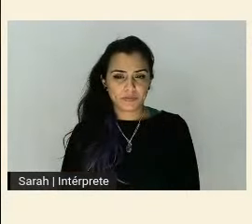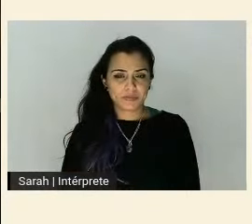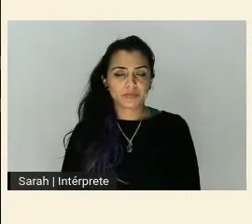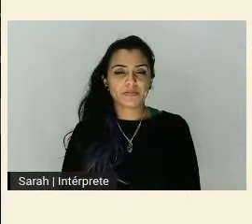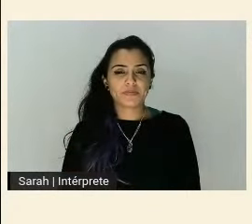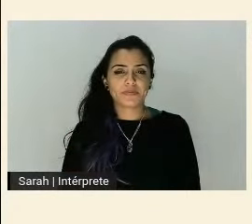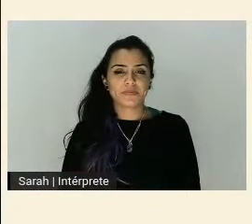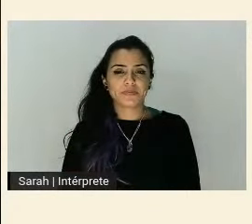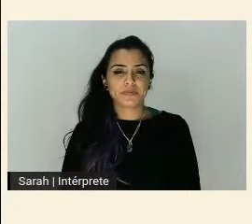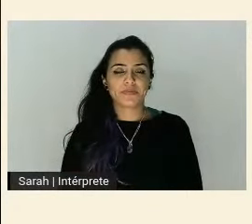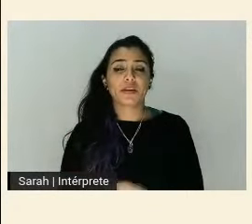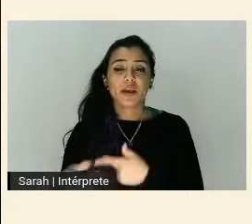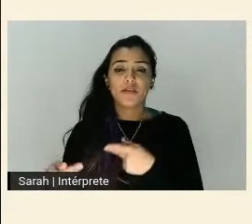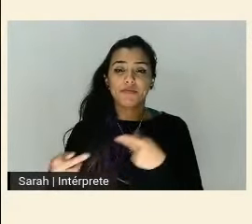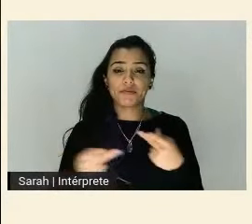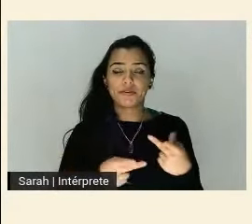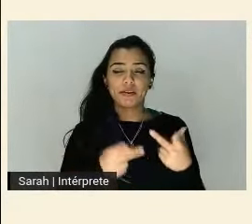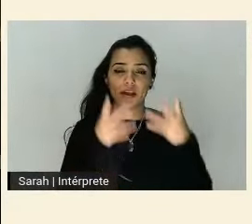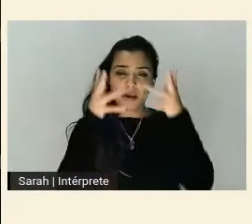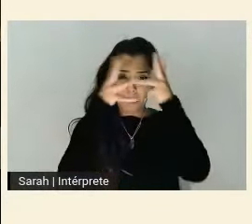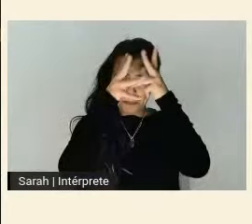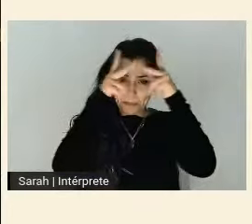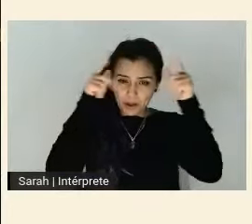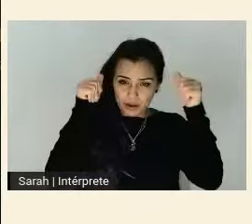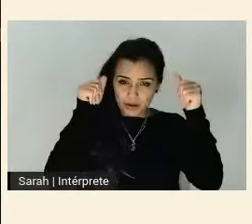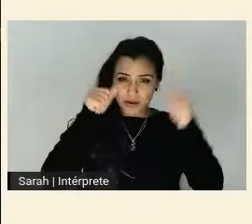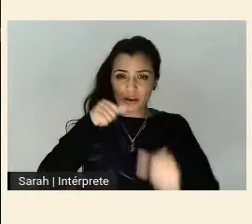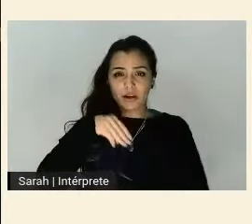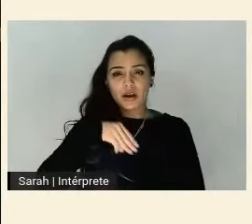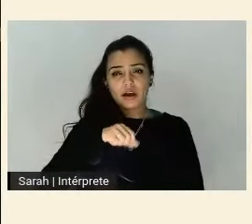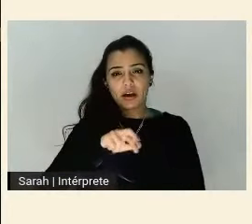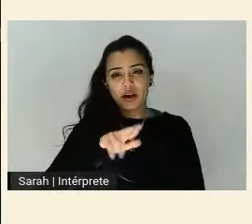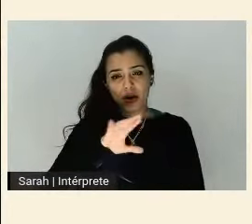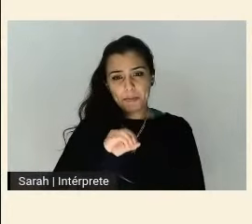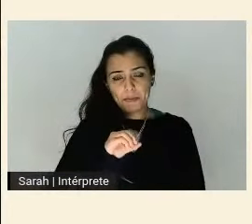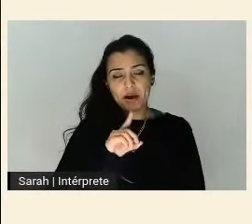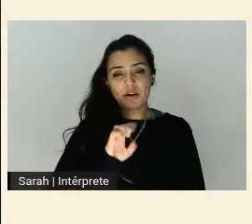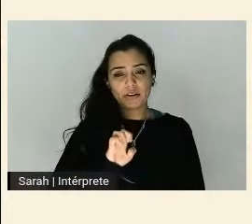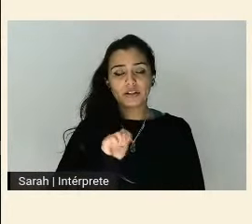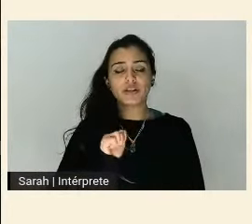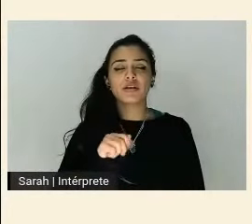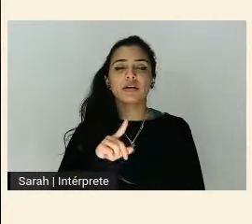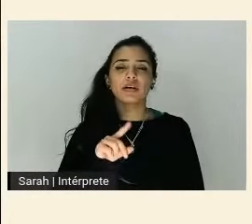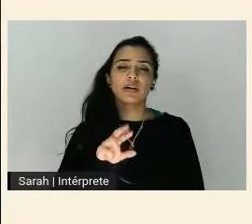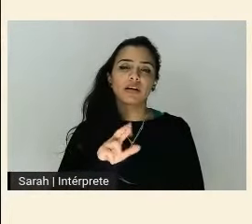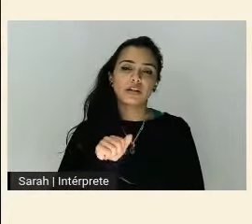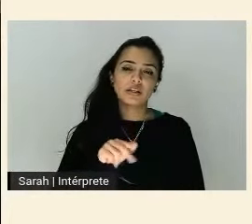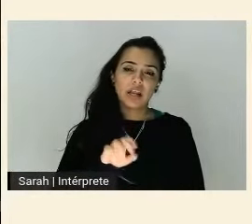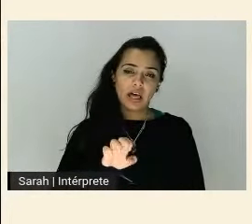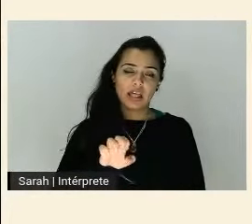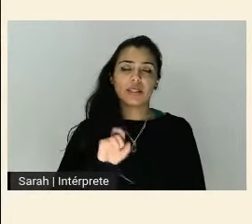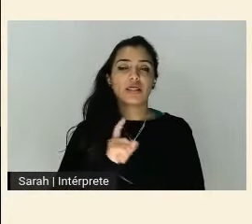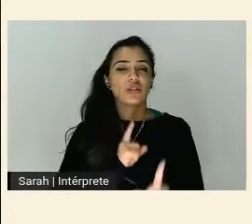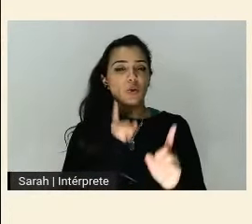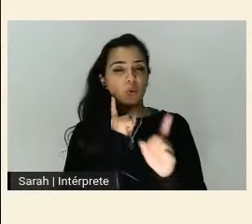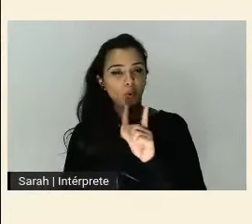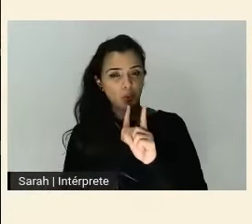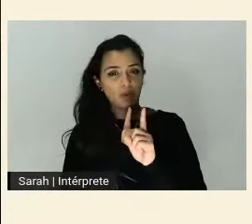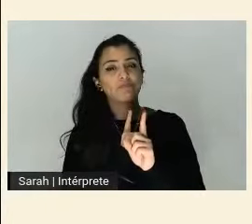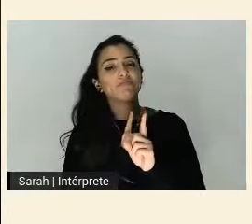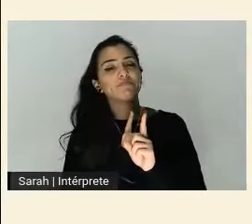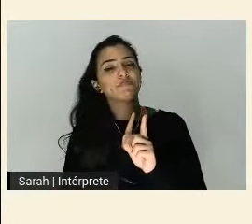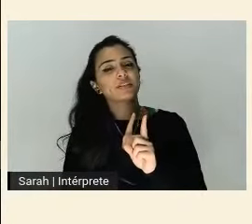Amazônia, Mário de Andrade encontrou o herói de sua obra-prima. Encontrou Macunaíma. No fundo do Mato Virgem